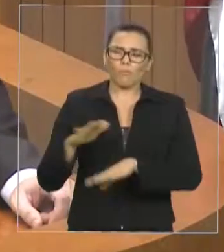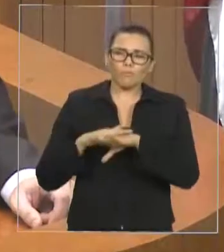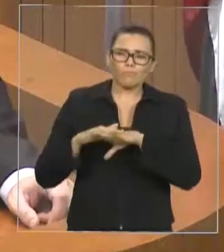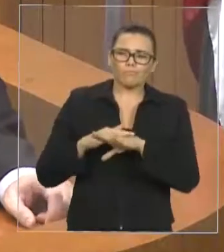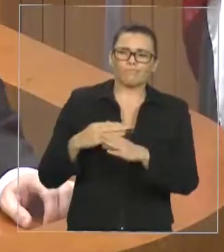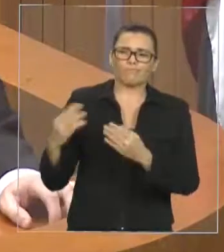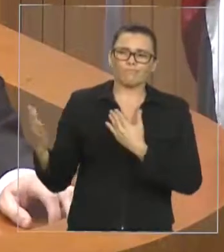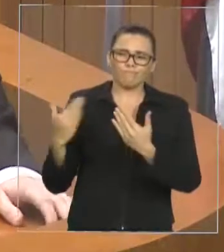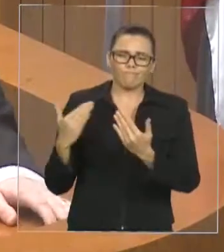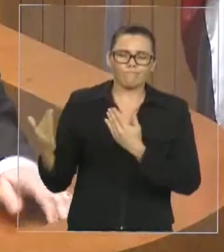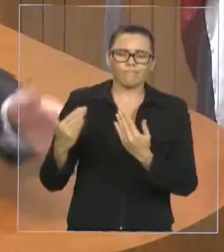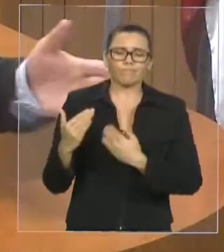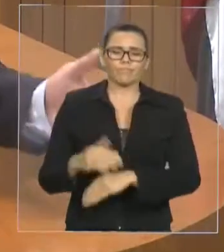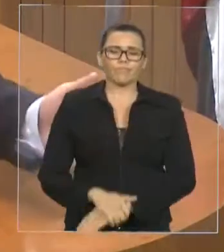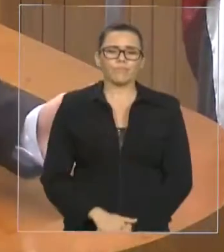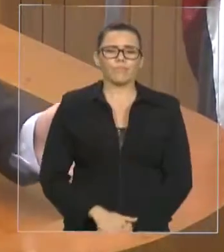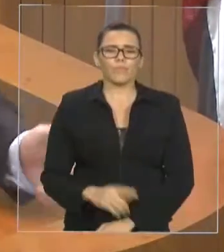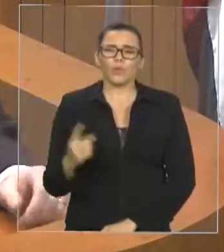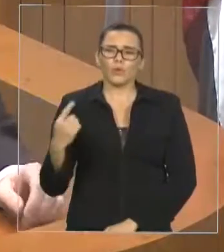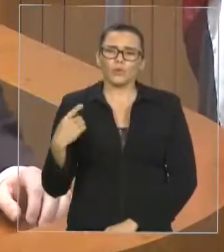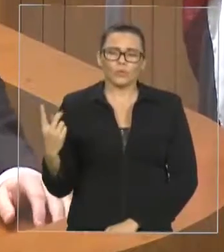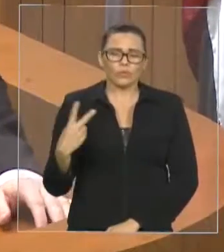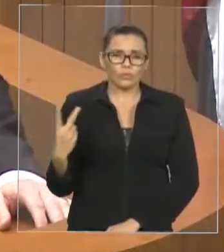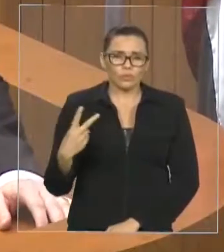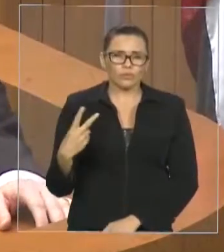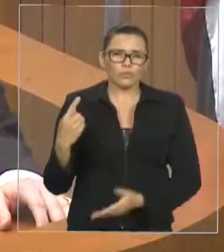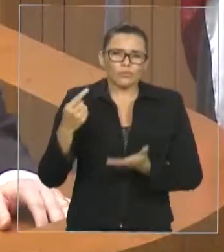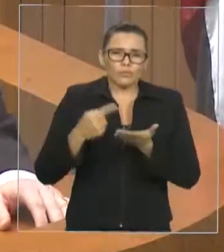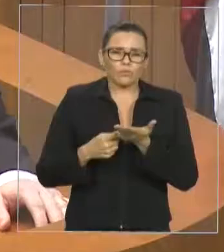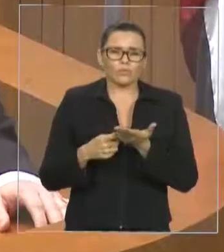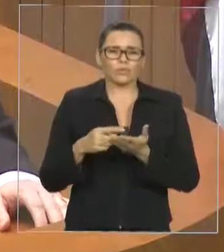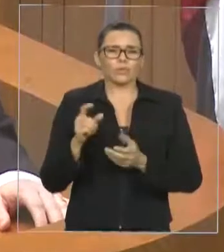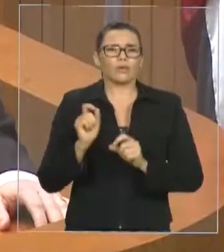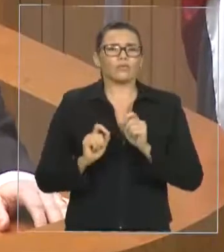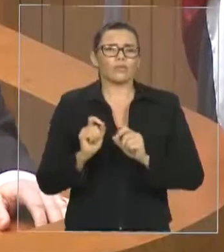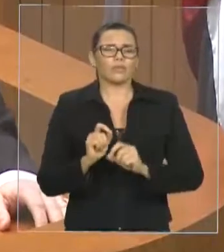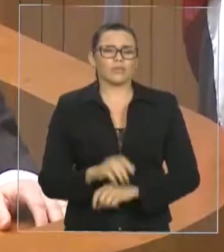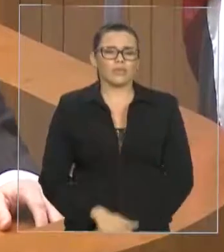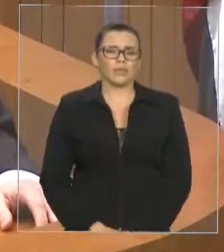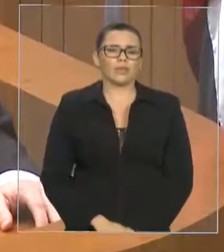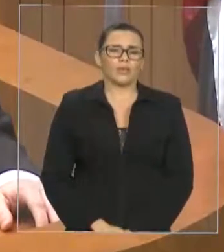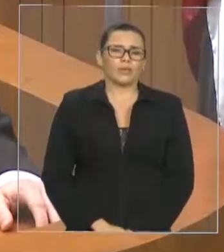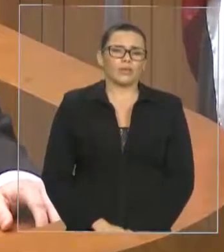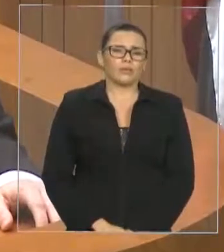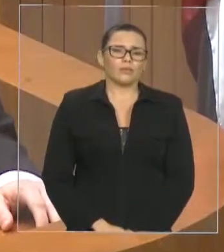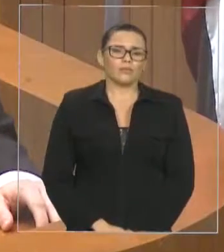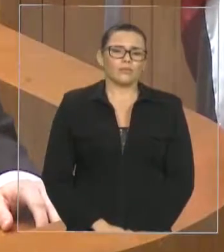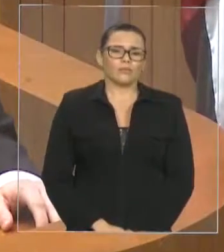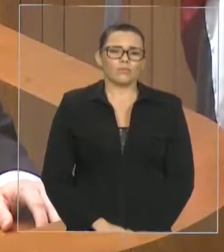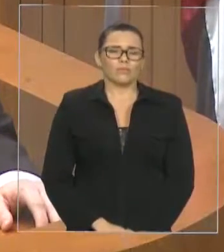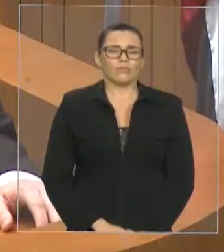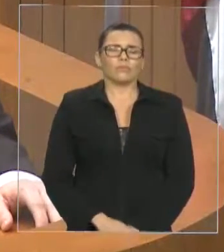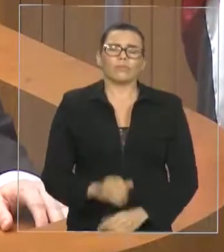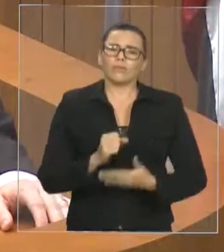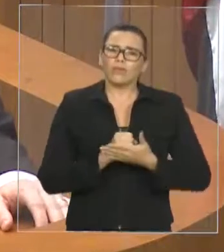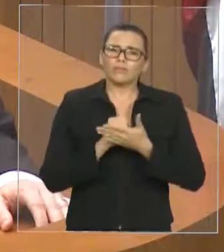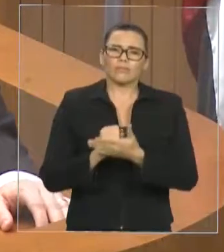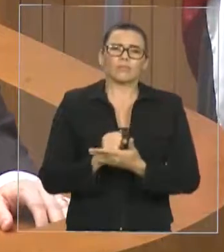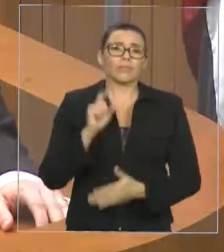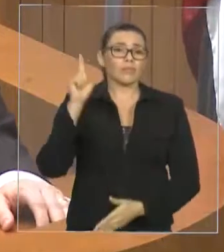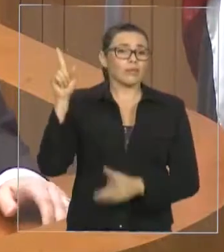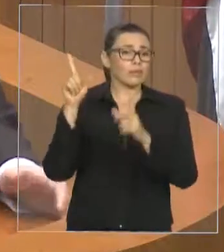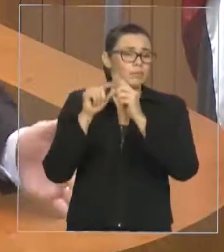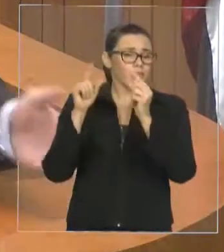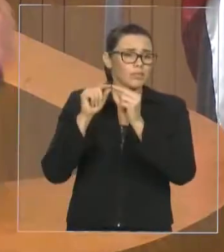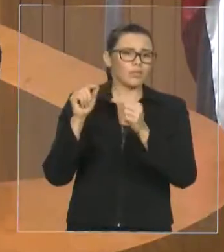nós possa nós possamos do poder público estadual e nós como agentes políticos na assembleia ajudar a resolver aquele impasse